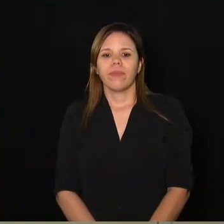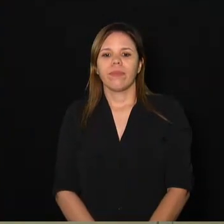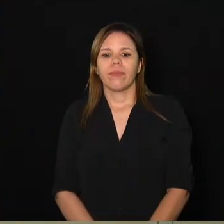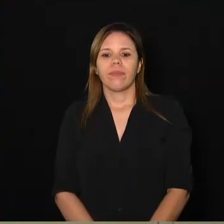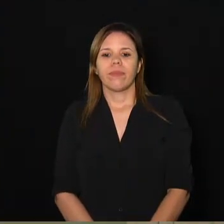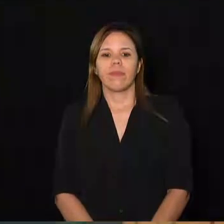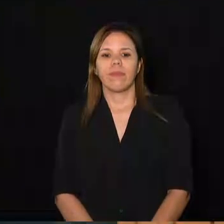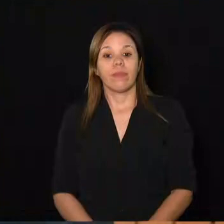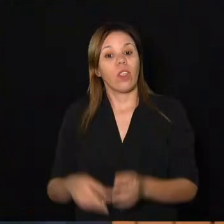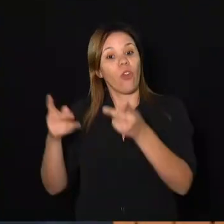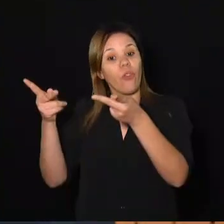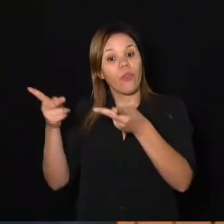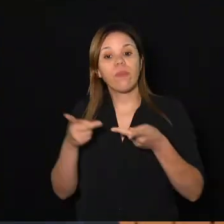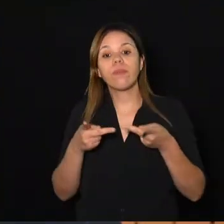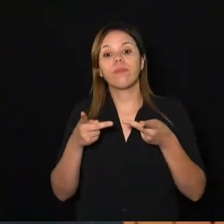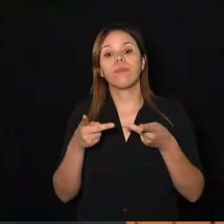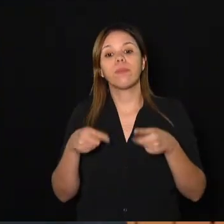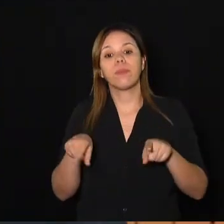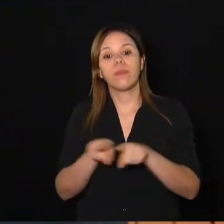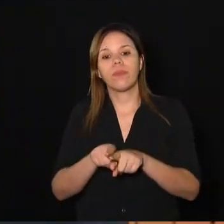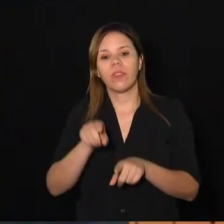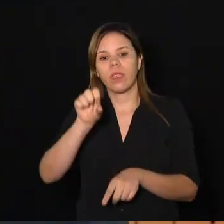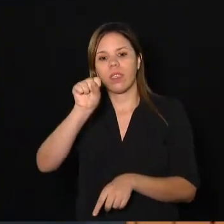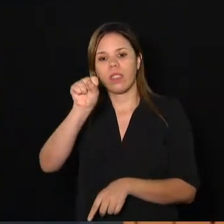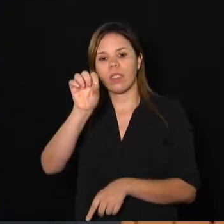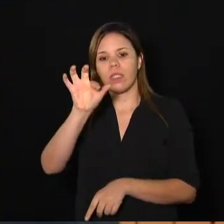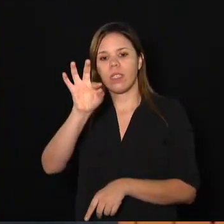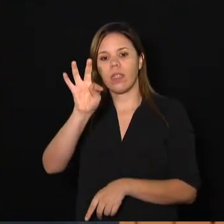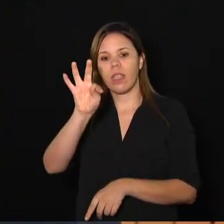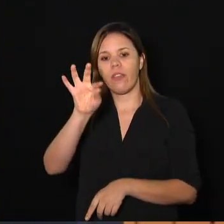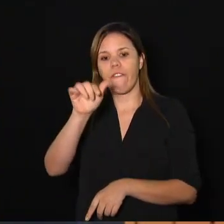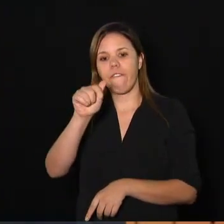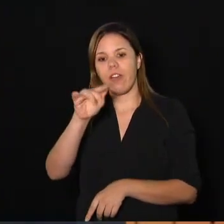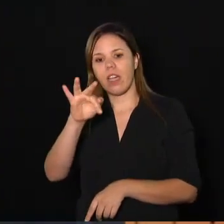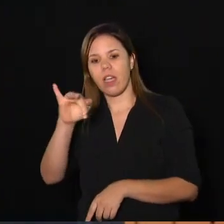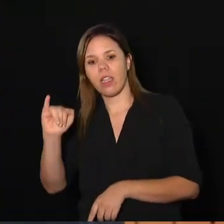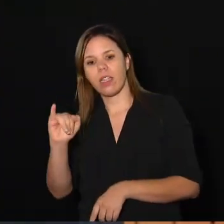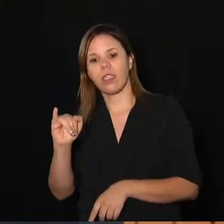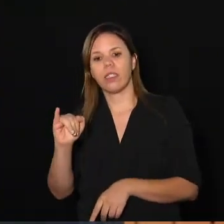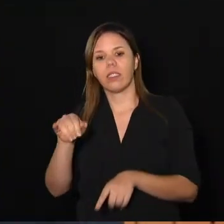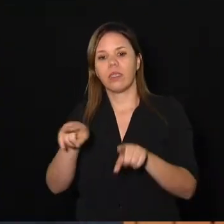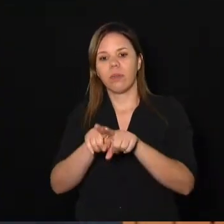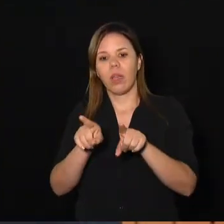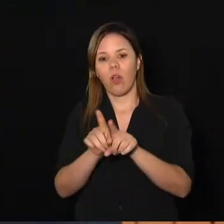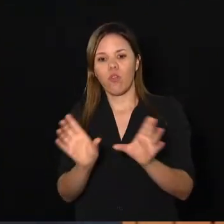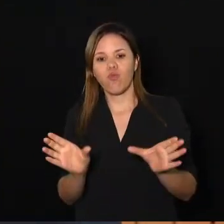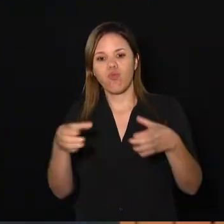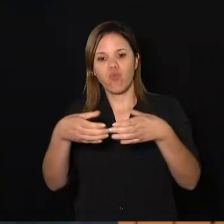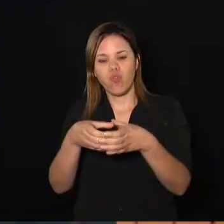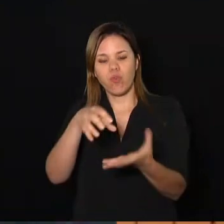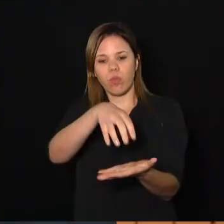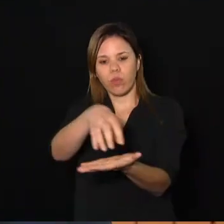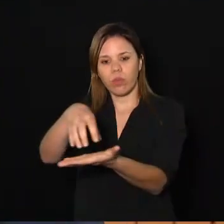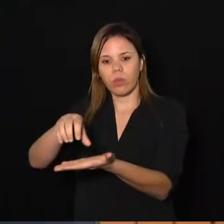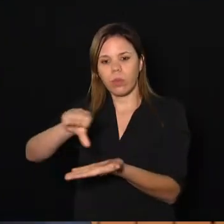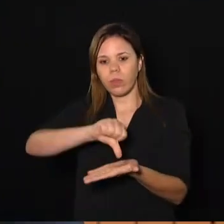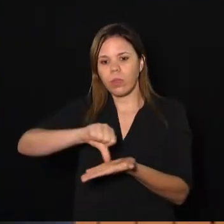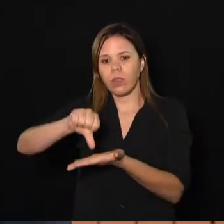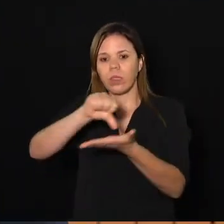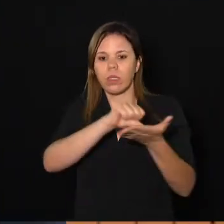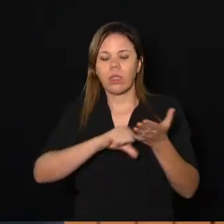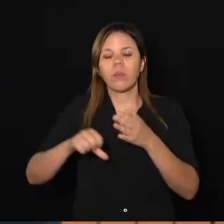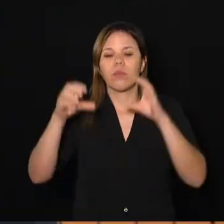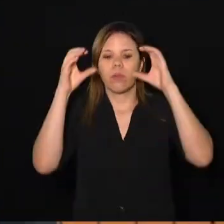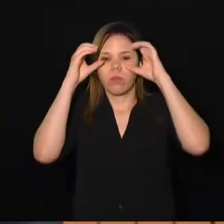Convido também a Stefania Zanotelli do Corpo de Centro dos cursos de optometria